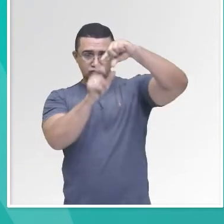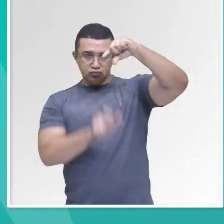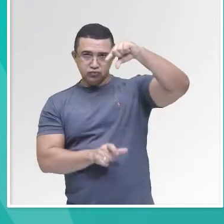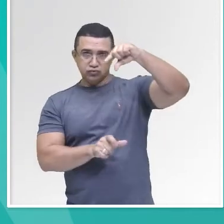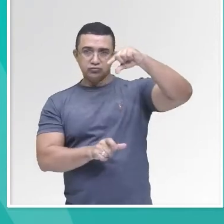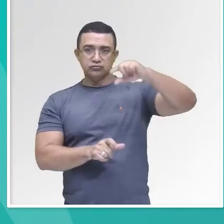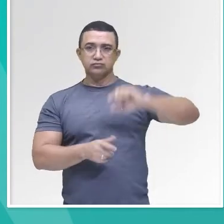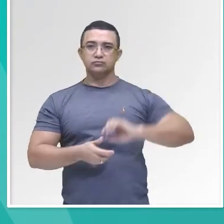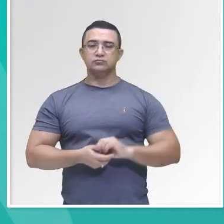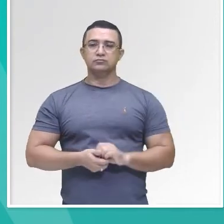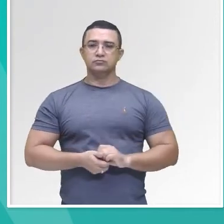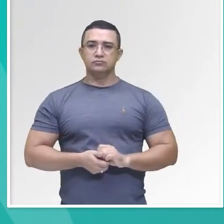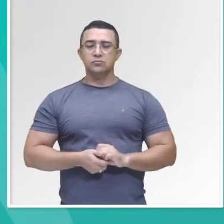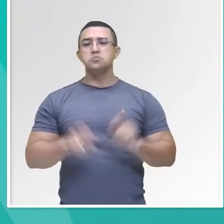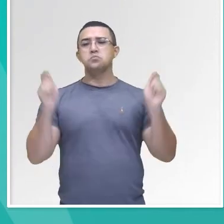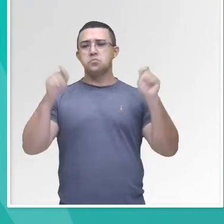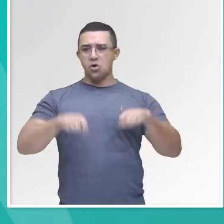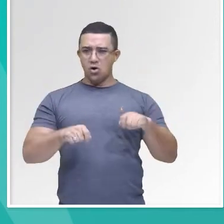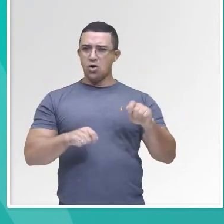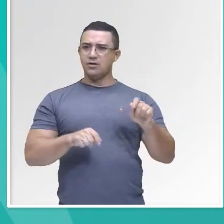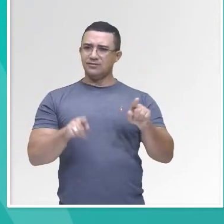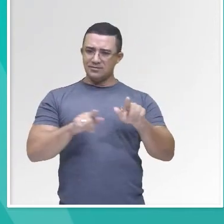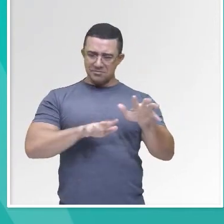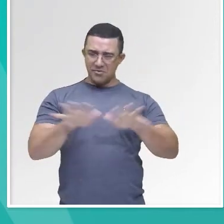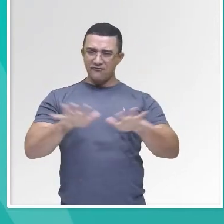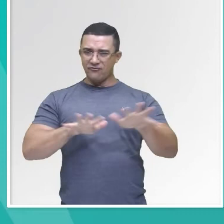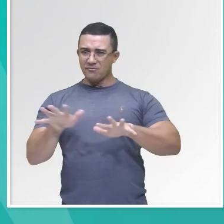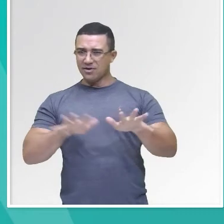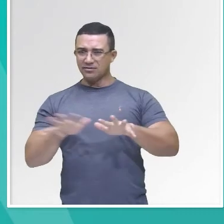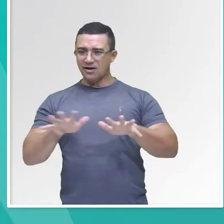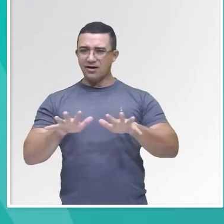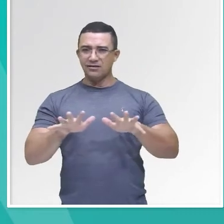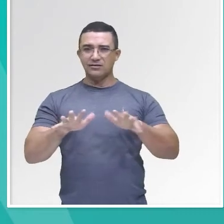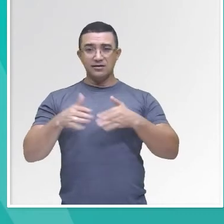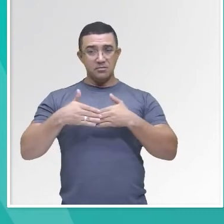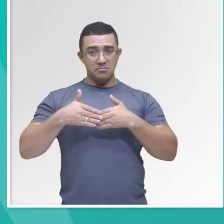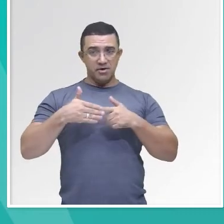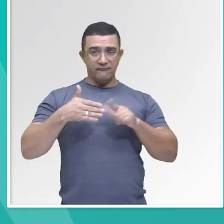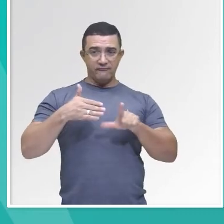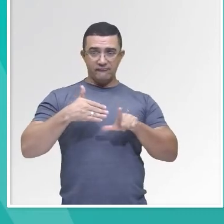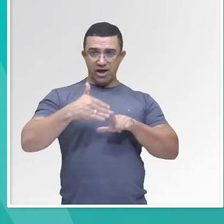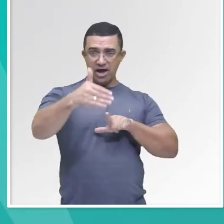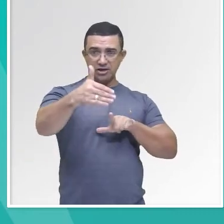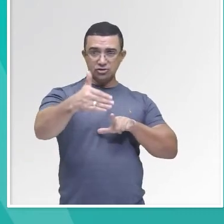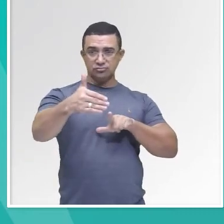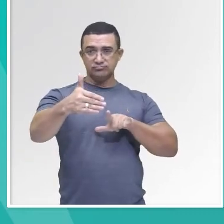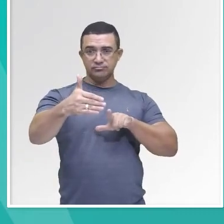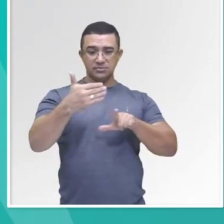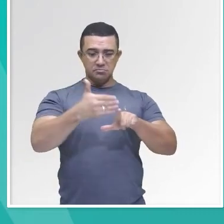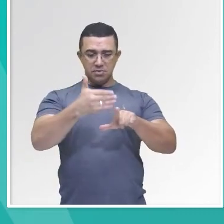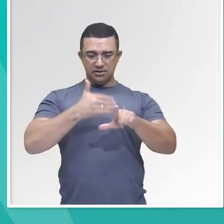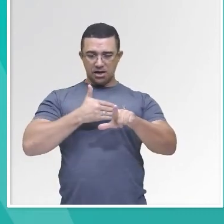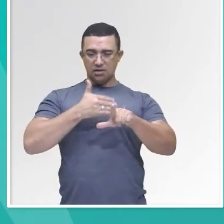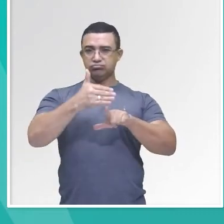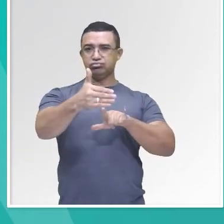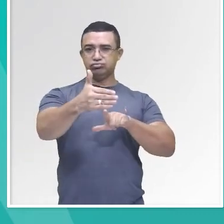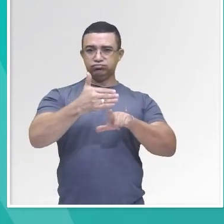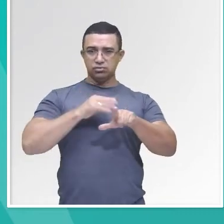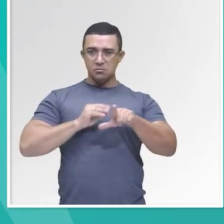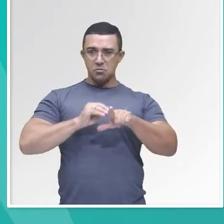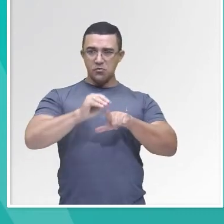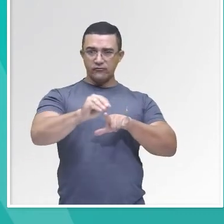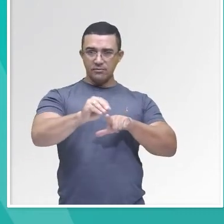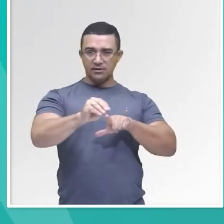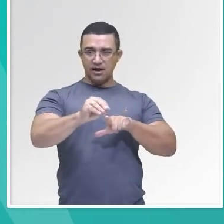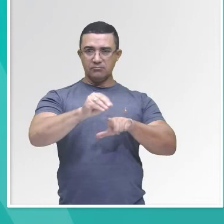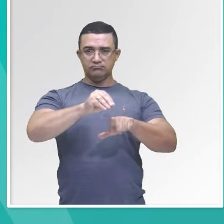vice-versa. Podem mover-se tanto para frente quanto para trás, e é a única peça do jogo de